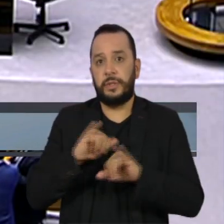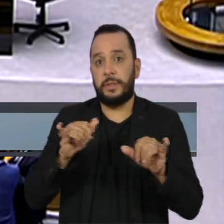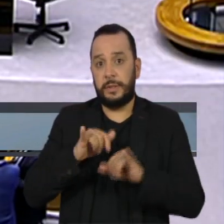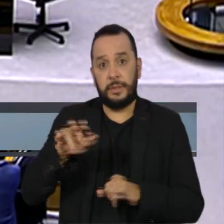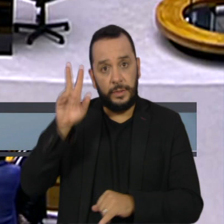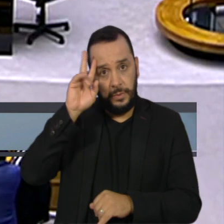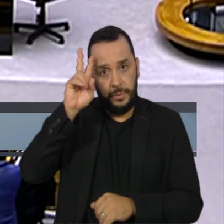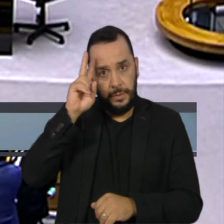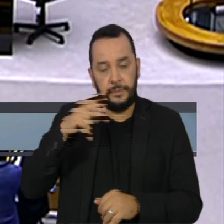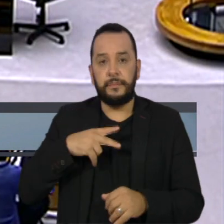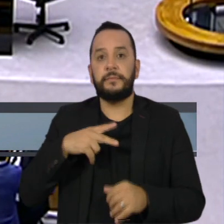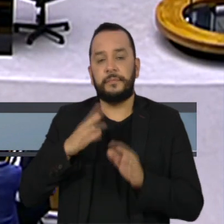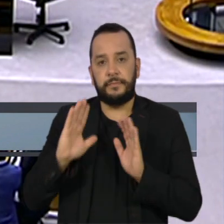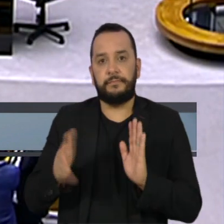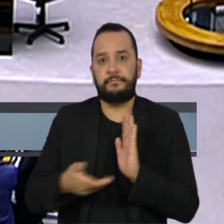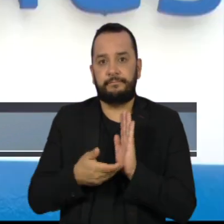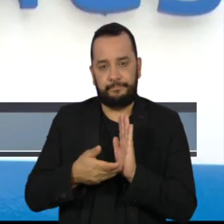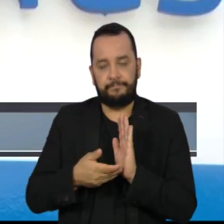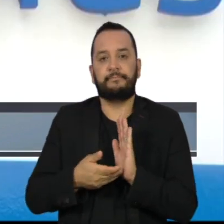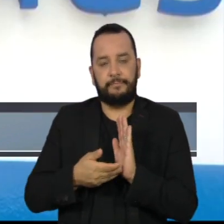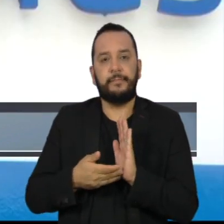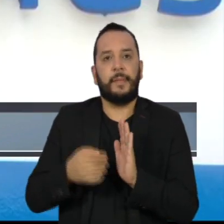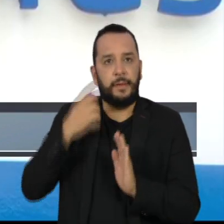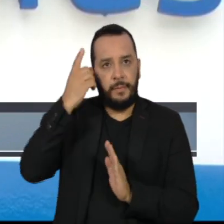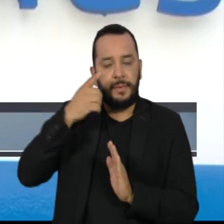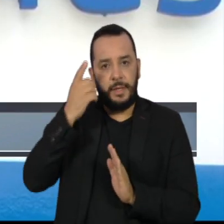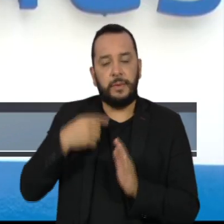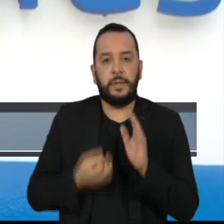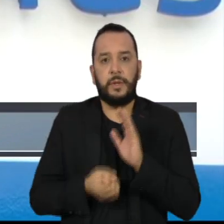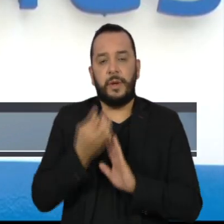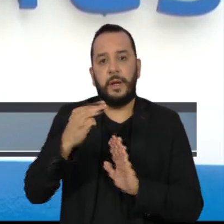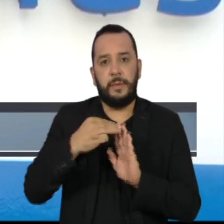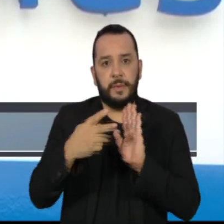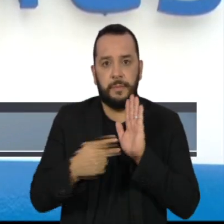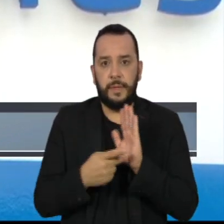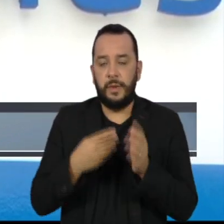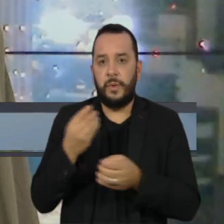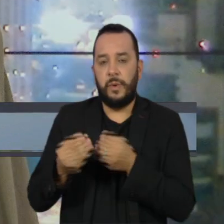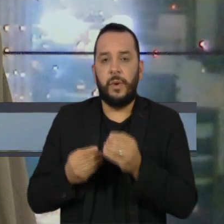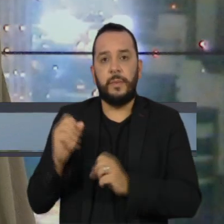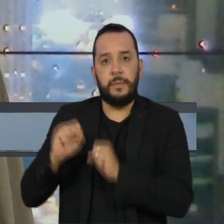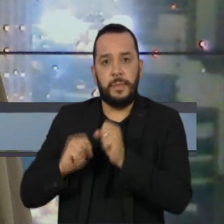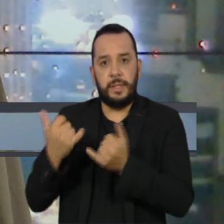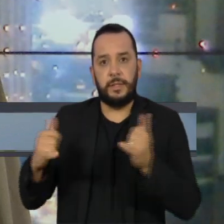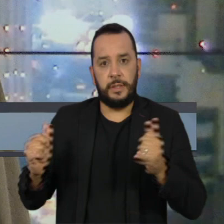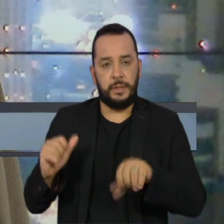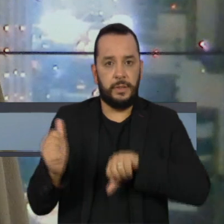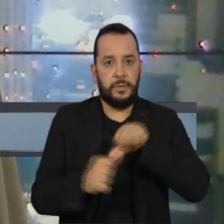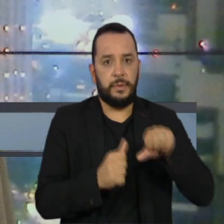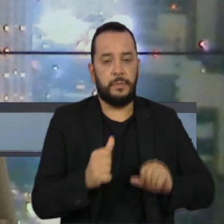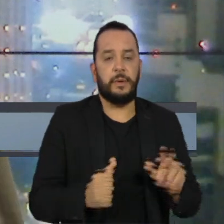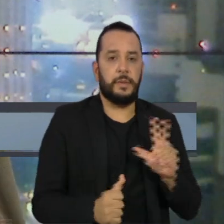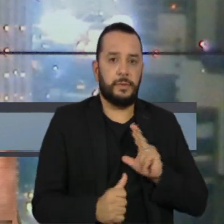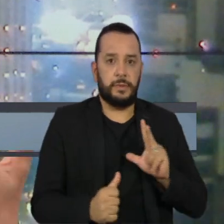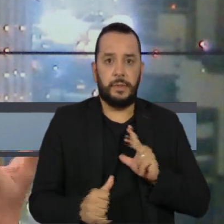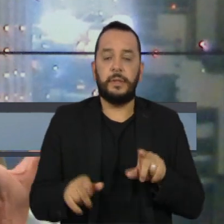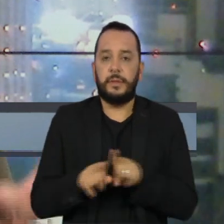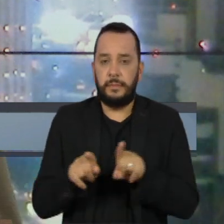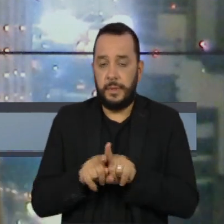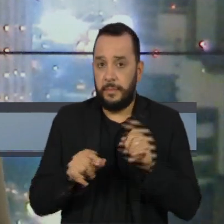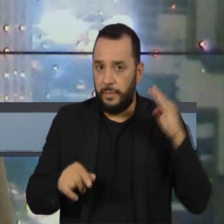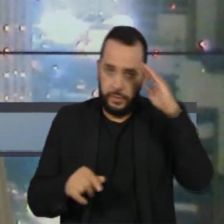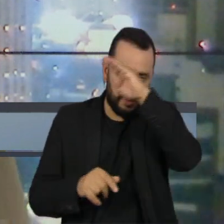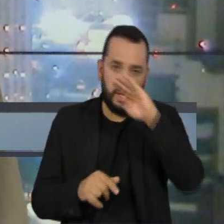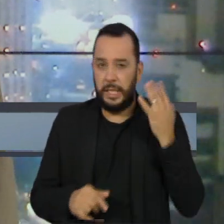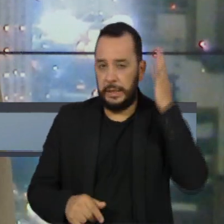Câmara dos Deputados voltam a medir a hora que trata da privatização da Eletrobras Presidente Jair bolsonaro tem mais